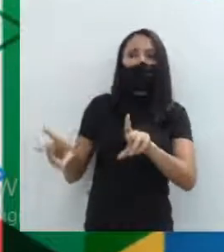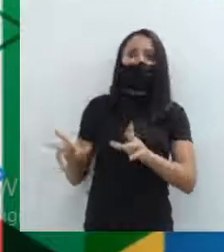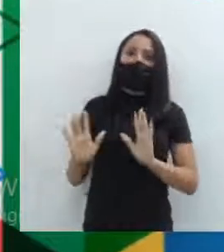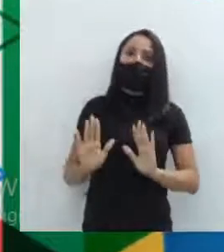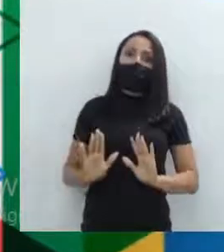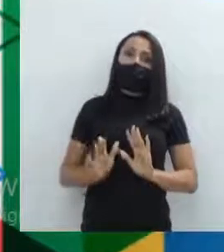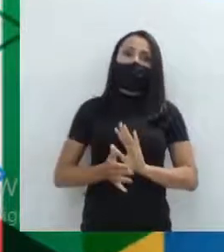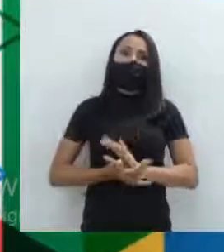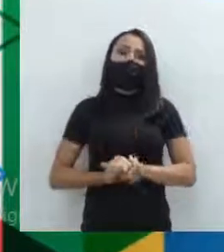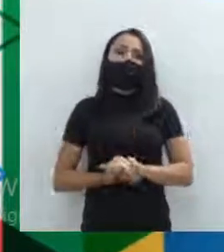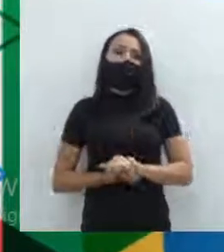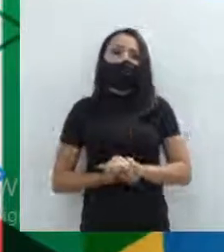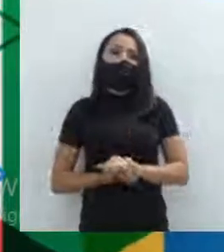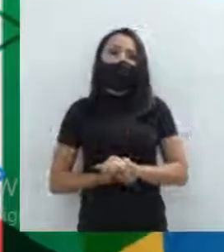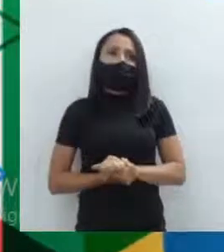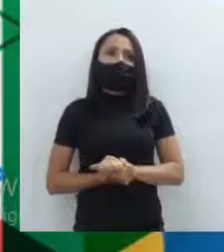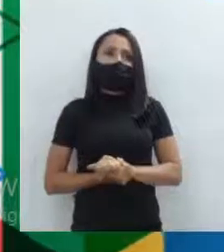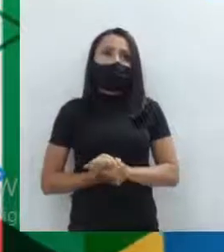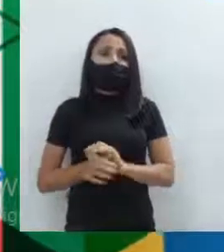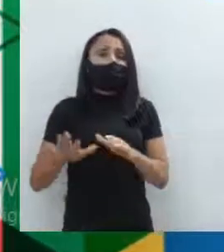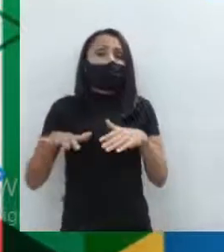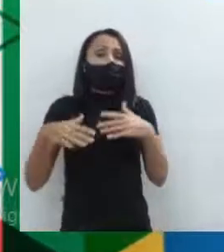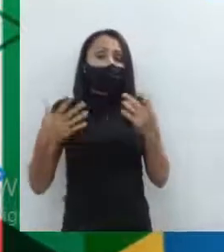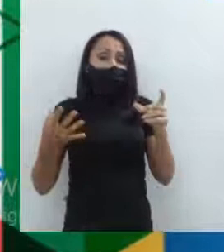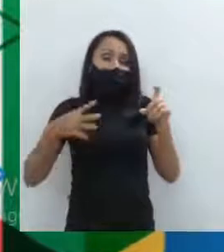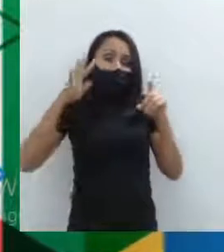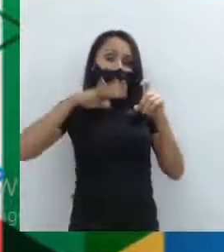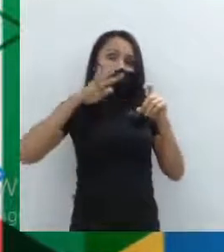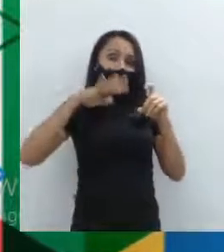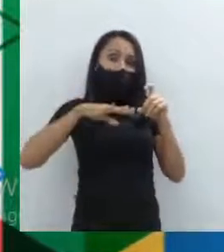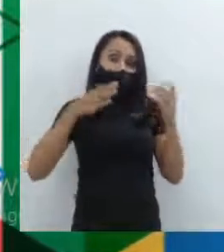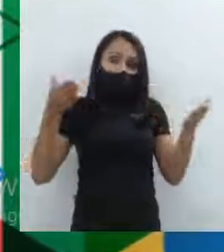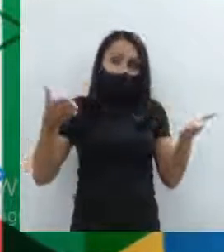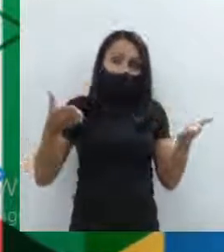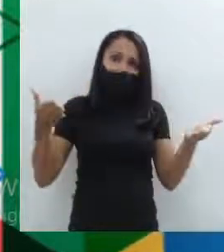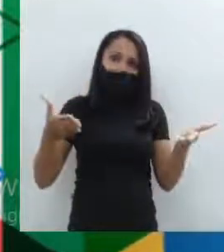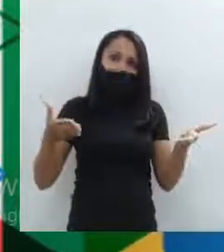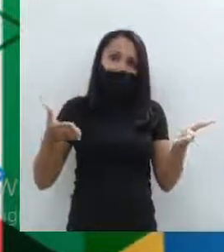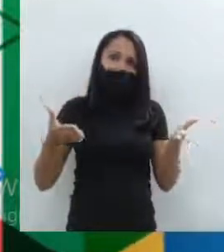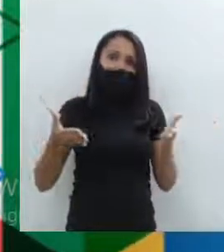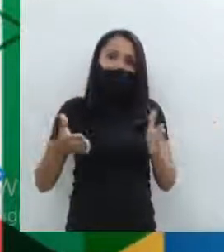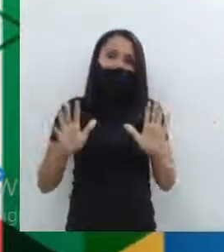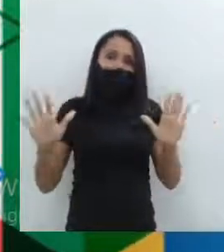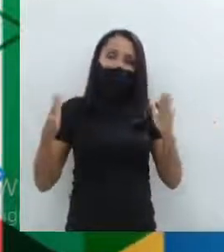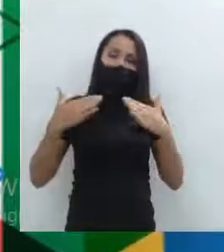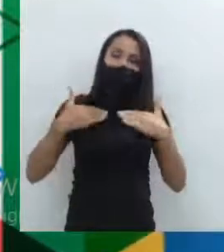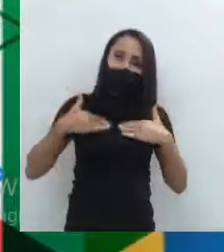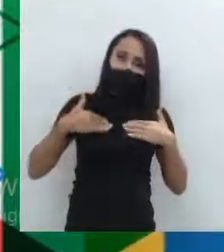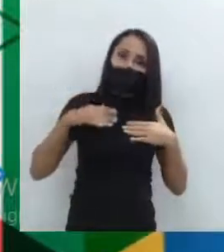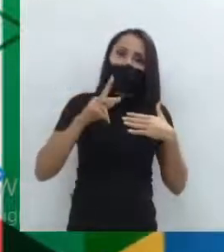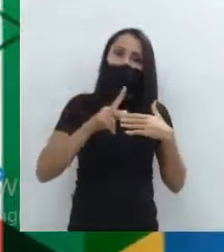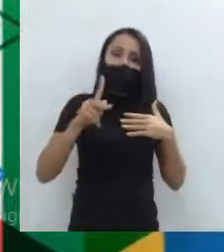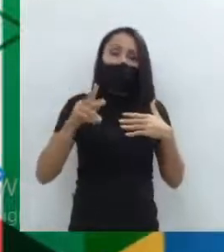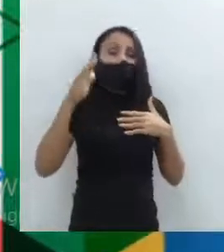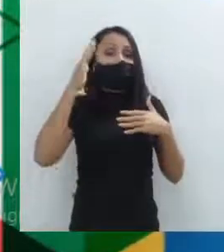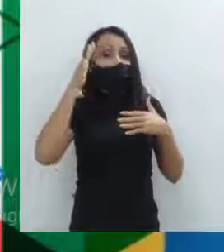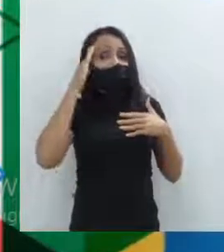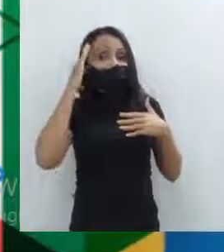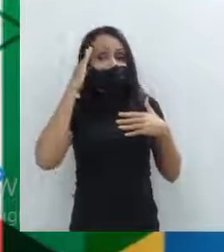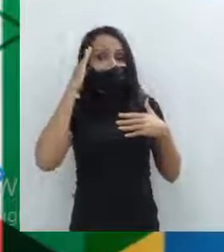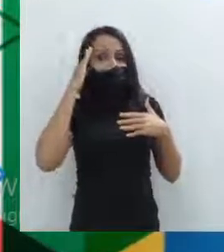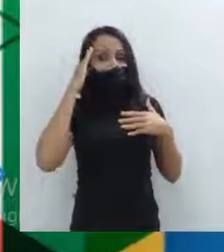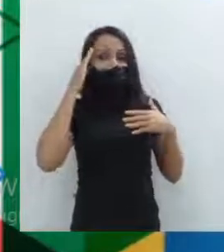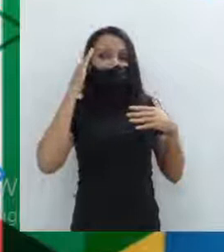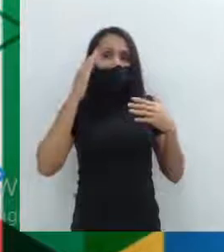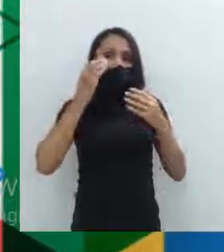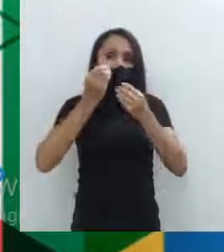vamos lá. Quais são os mitos de hoje, professor? Tudo bem, professor, calma. Eu entendi que